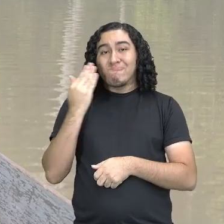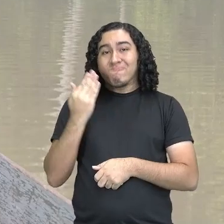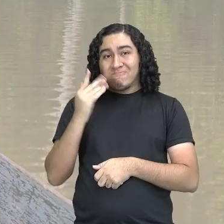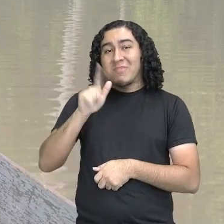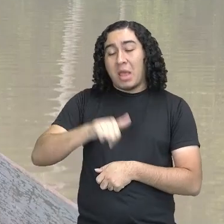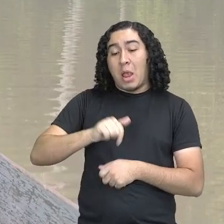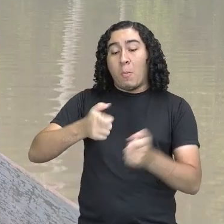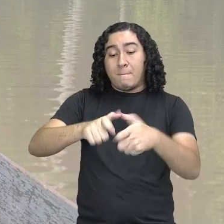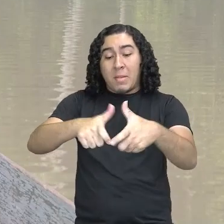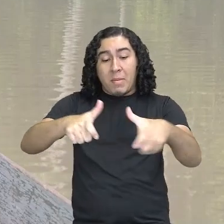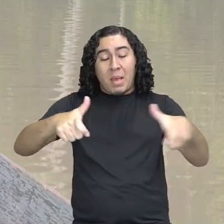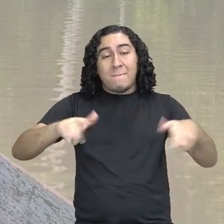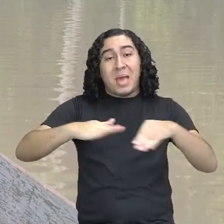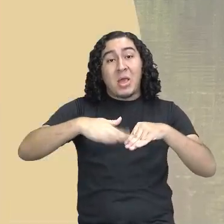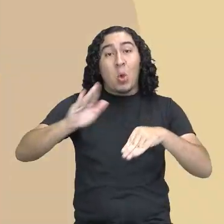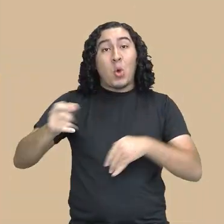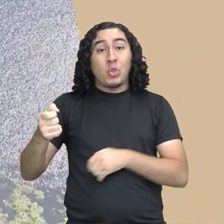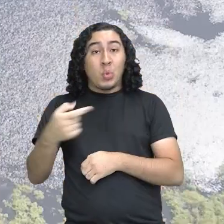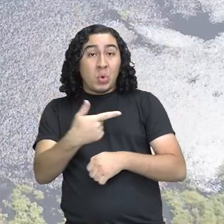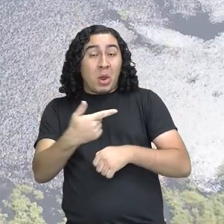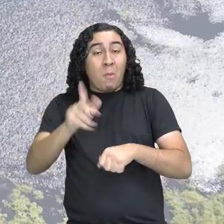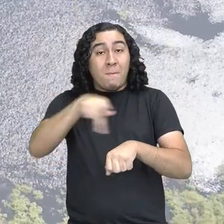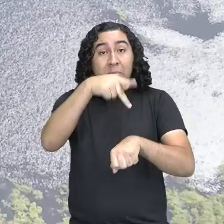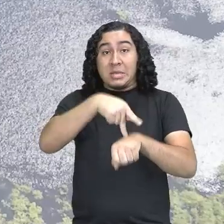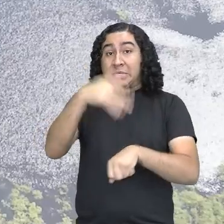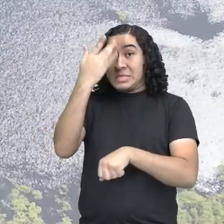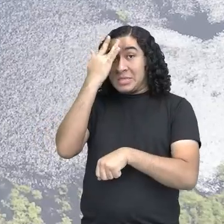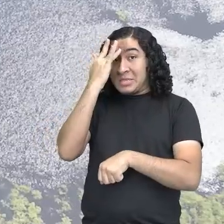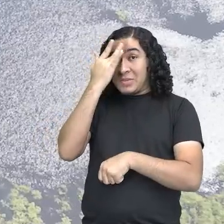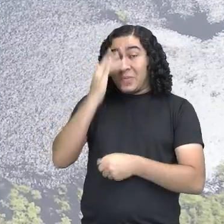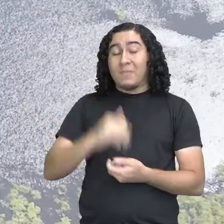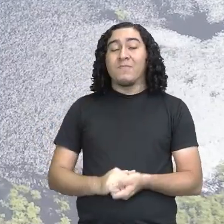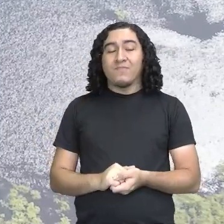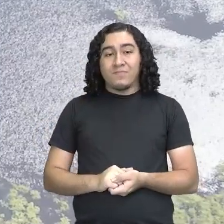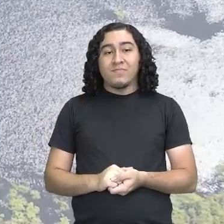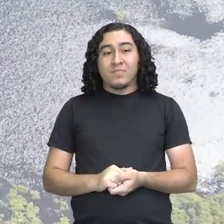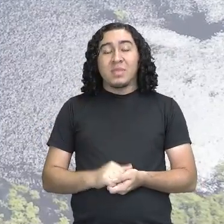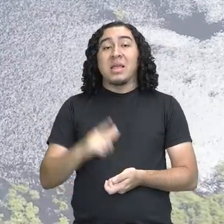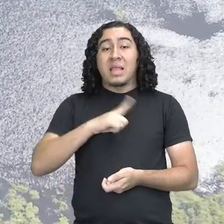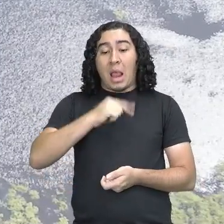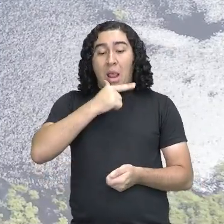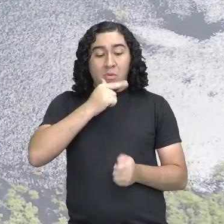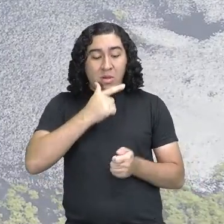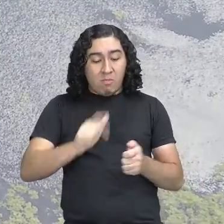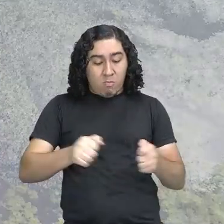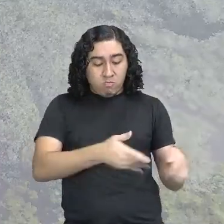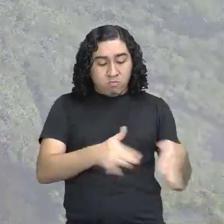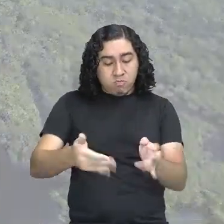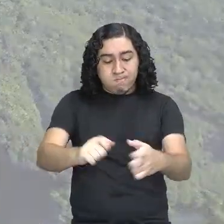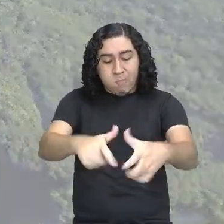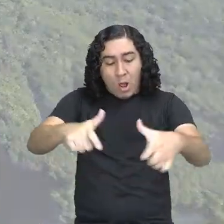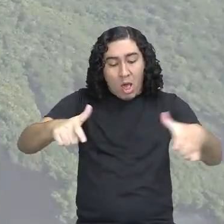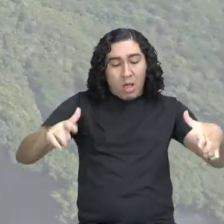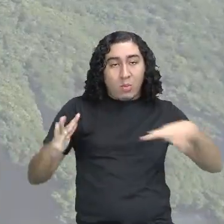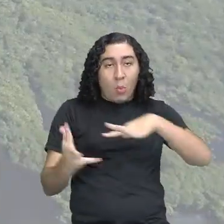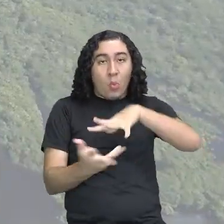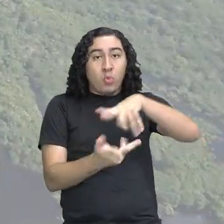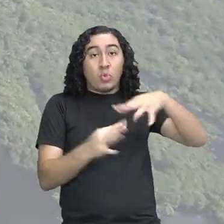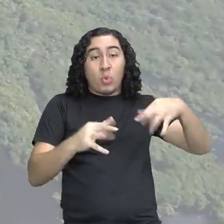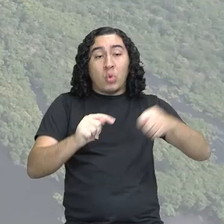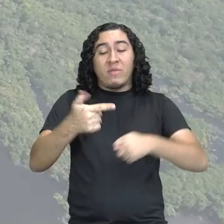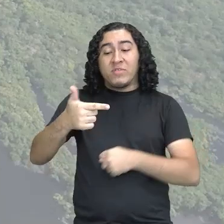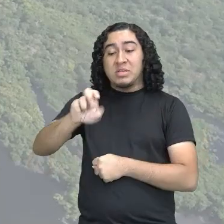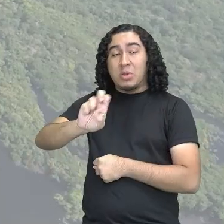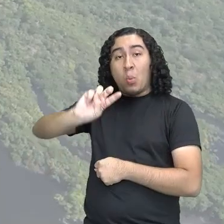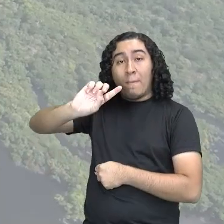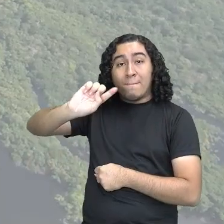que é maior até do que a Índia. A gente tem, então, pessoal, a maior bacia hidrográfica do mundo. São mais de 25 mil